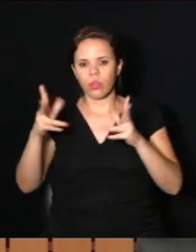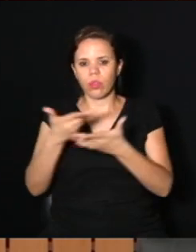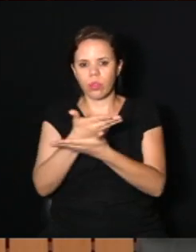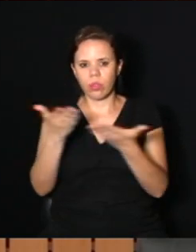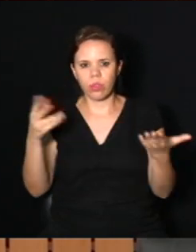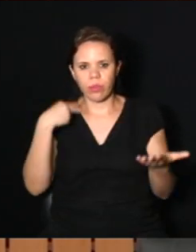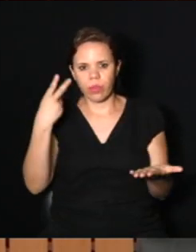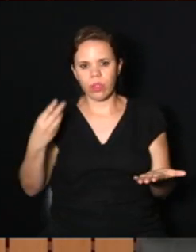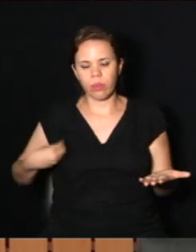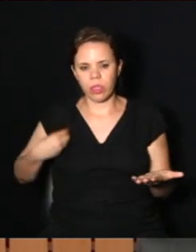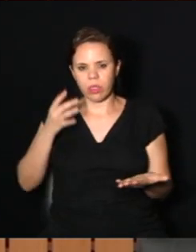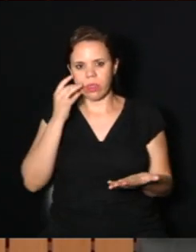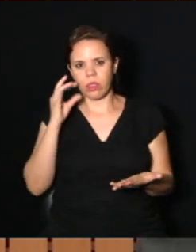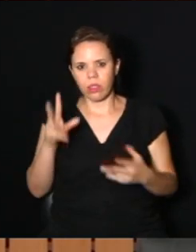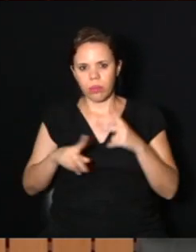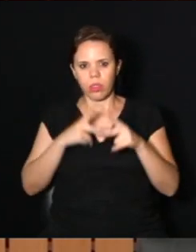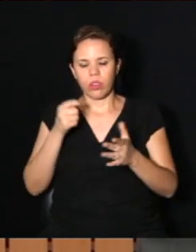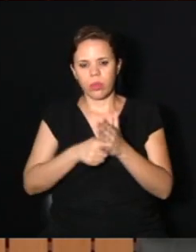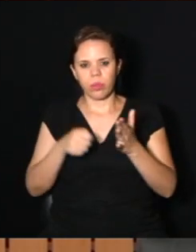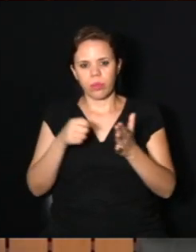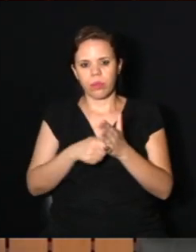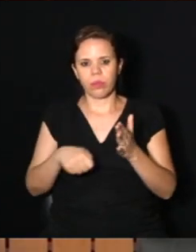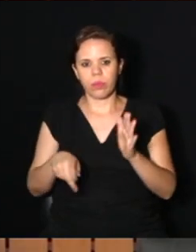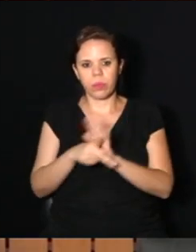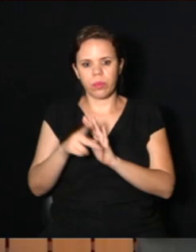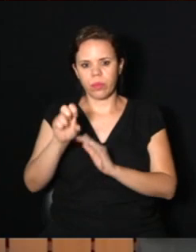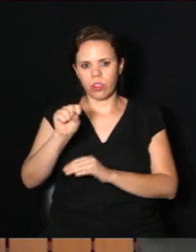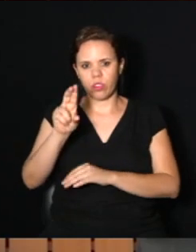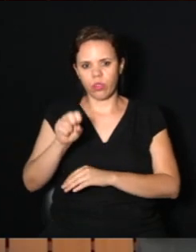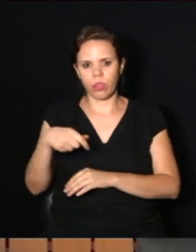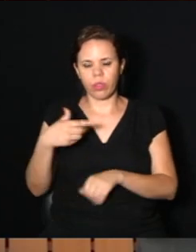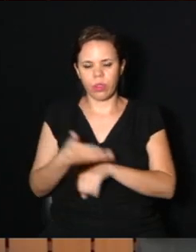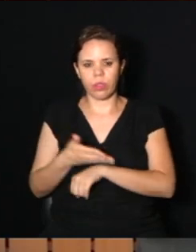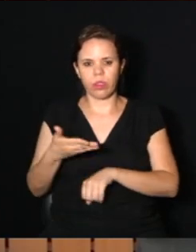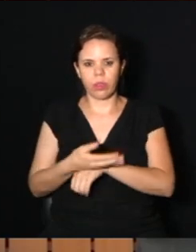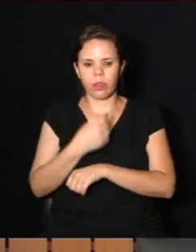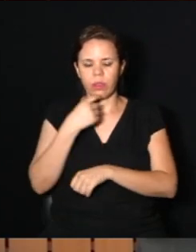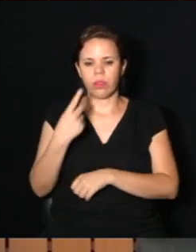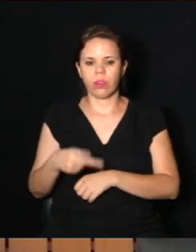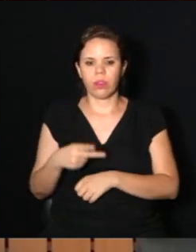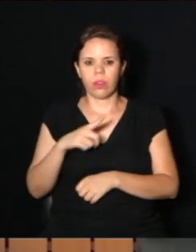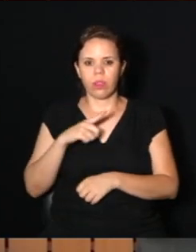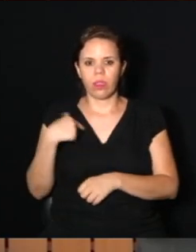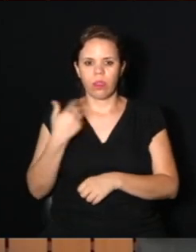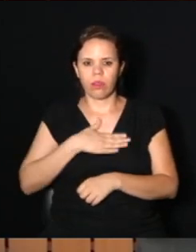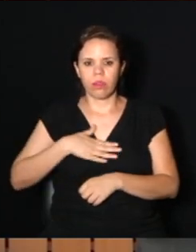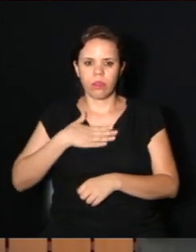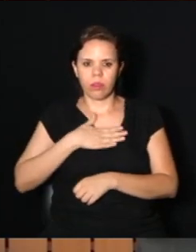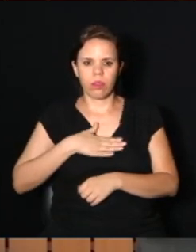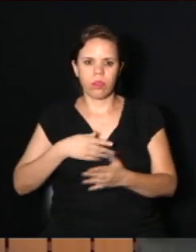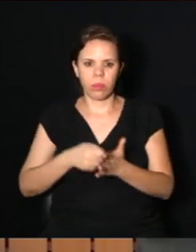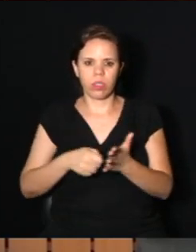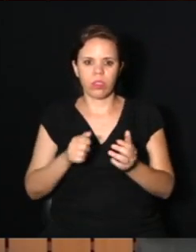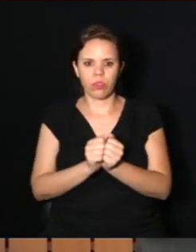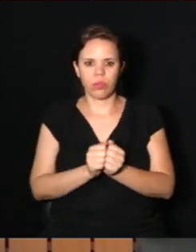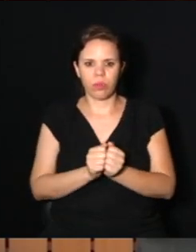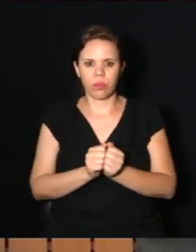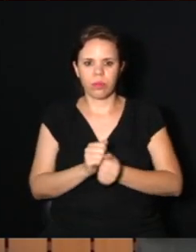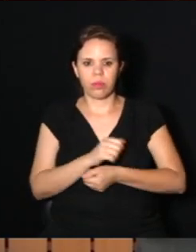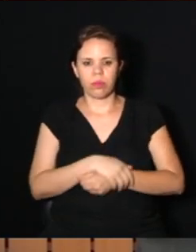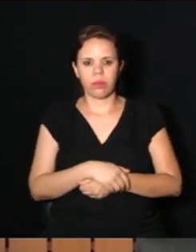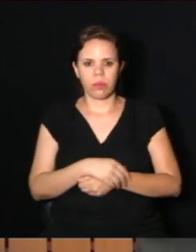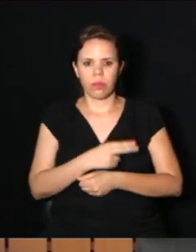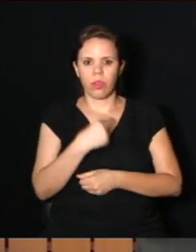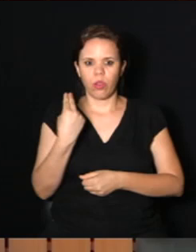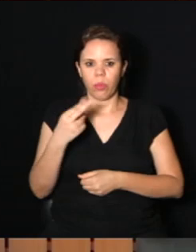também ao público de militantes, inclusive, né, do SUS Campinas, que estão aqui participando, alguns dos quais eu tenho o prazer de militar junto. Meu